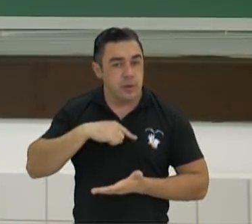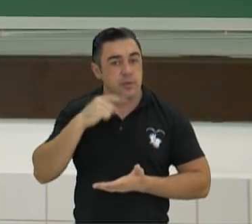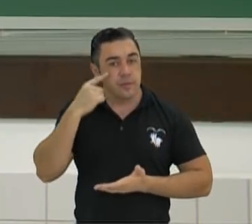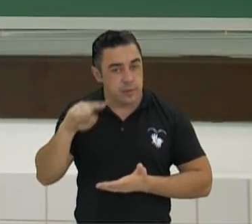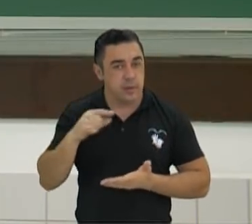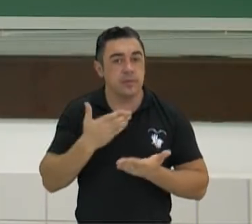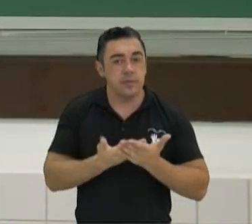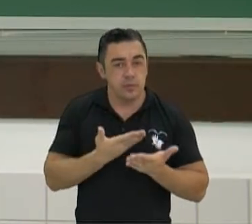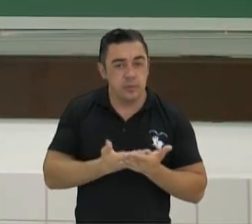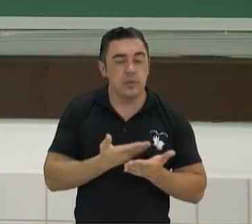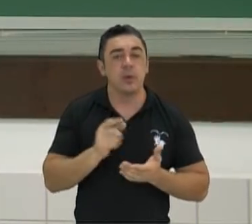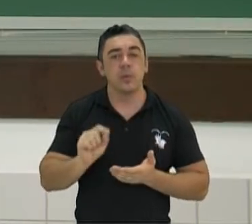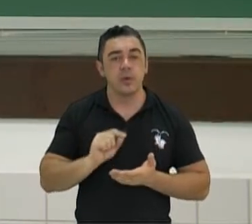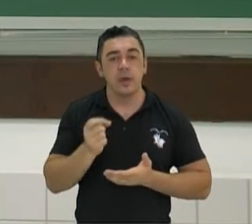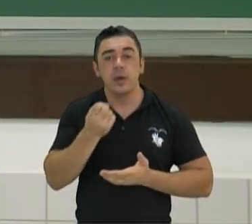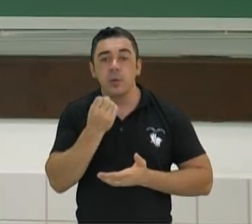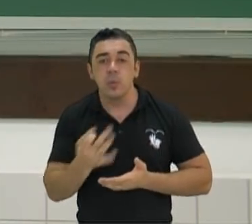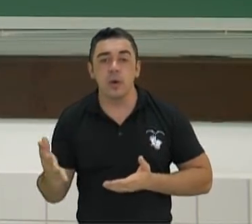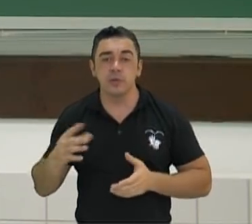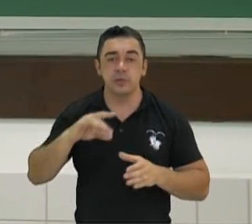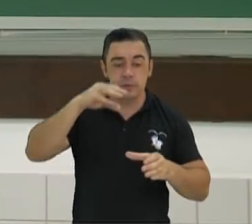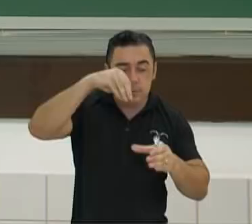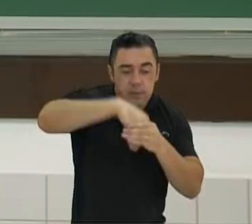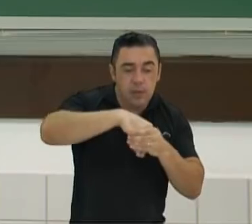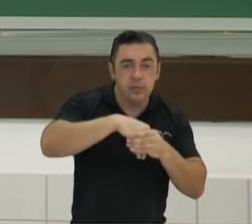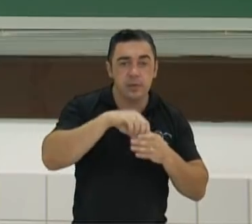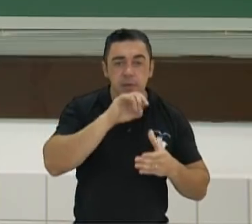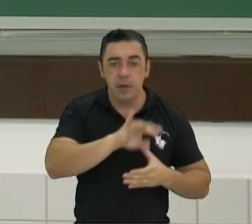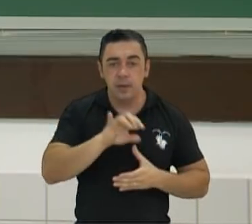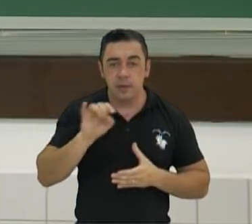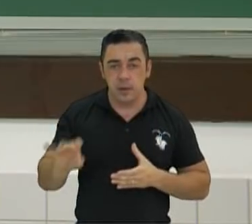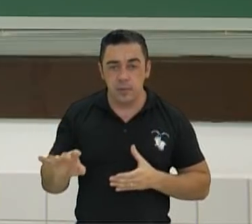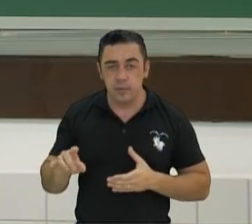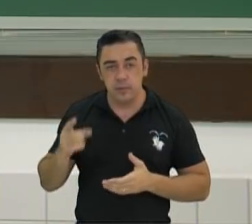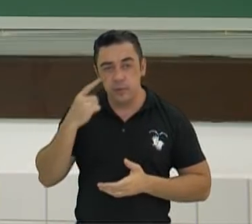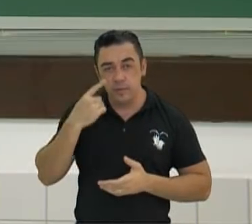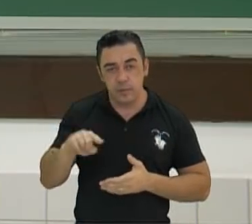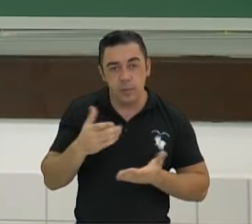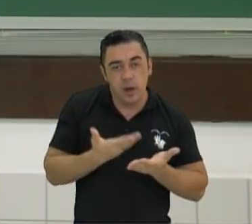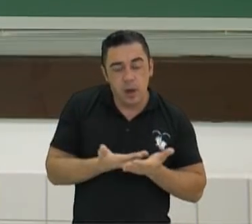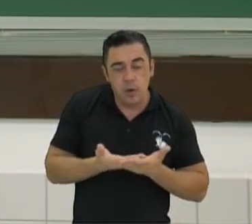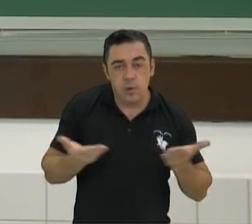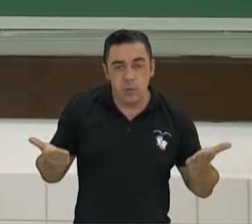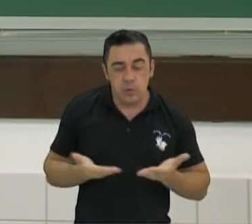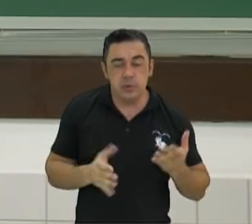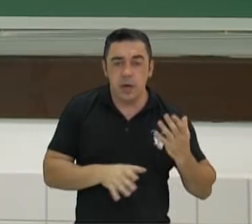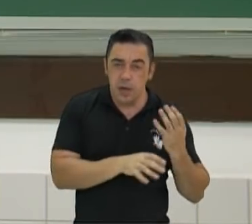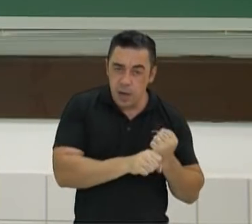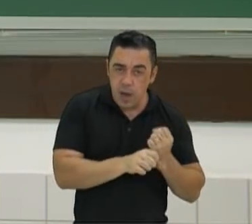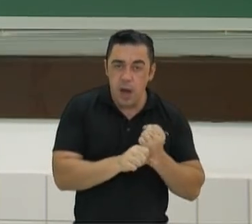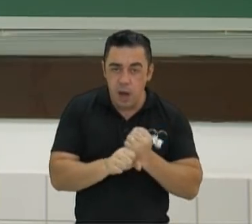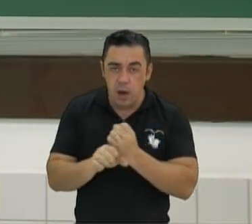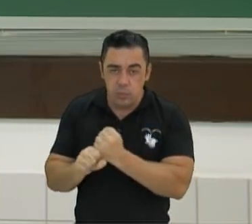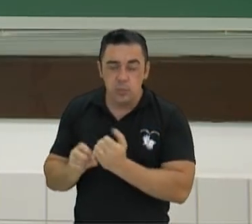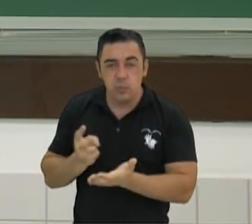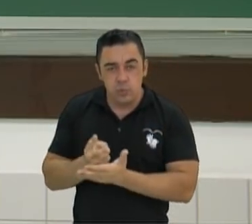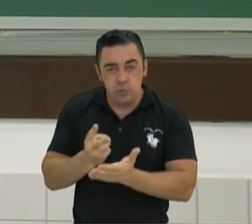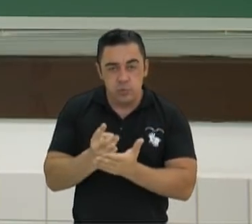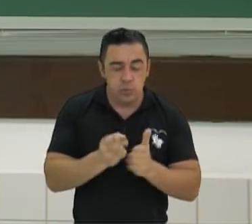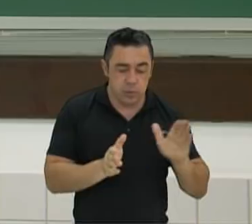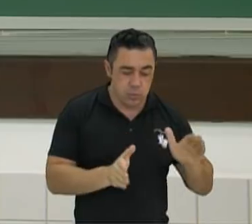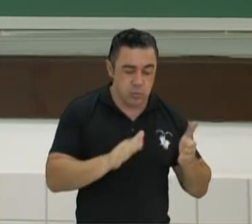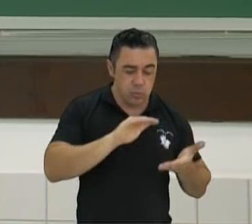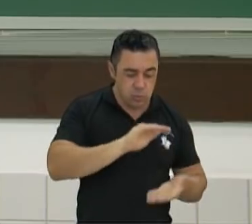vamos estudar a capacidade. Certinho? Então, o que nós vimos na aula de hoje? Na aula de hoje, nós